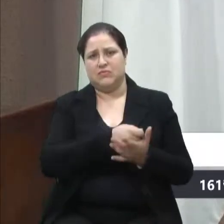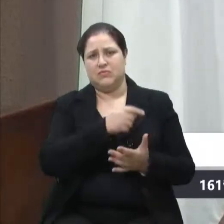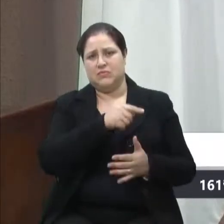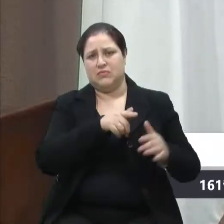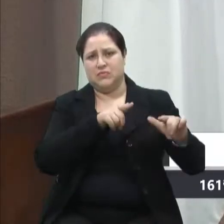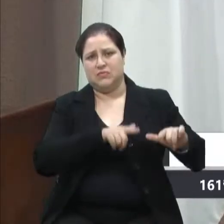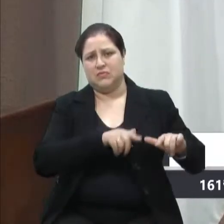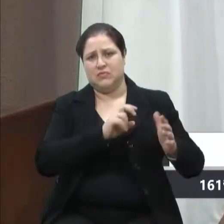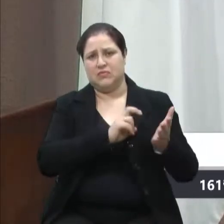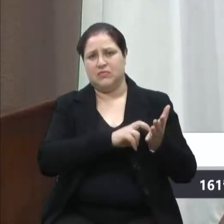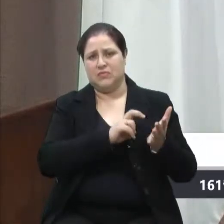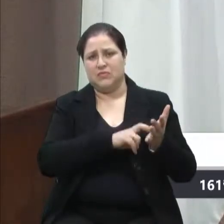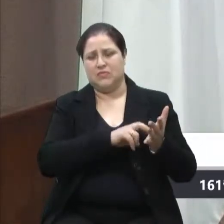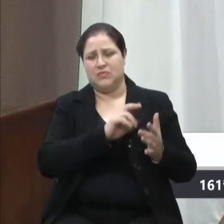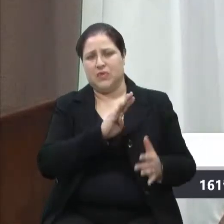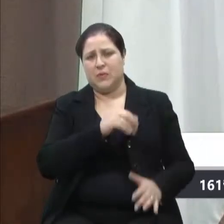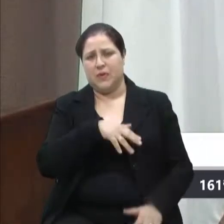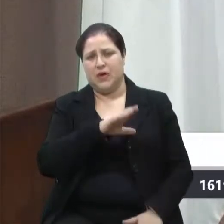Então,